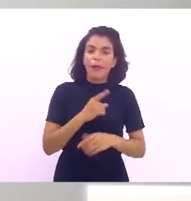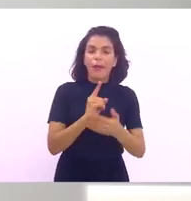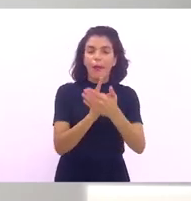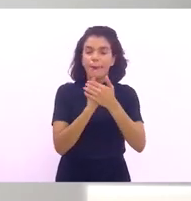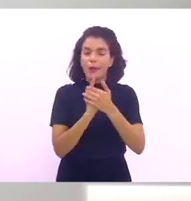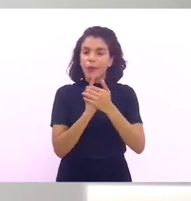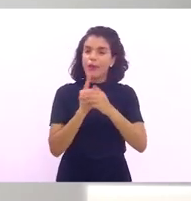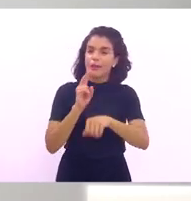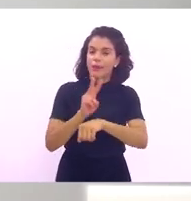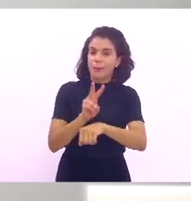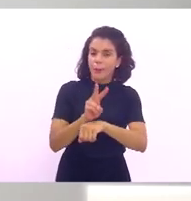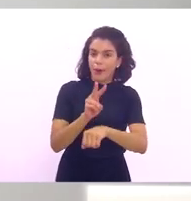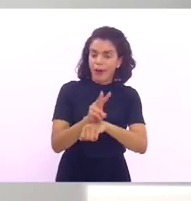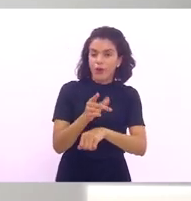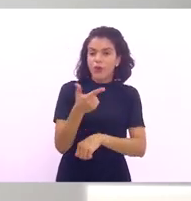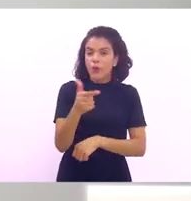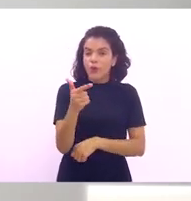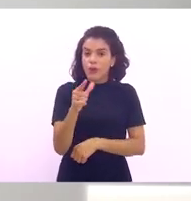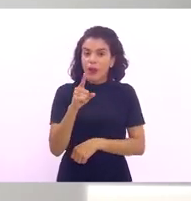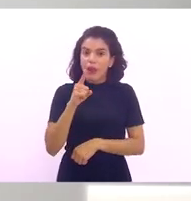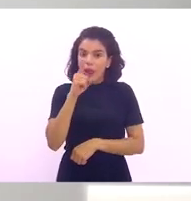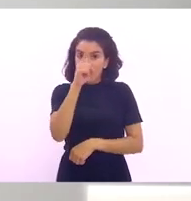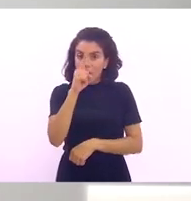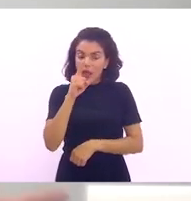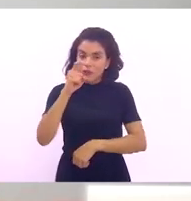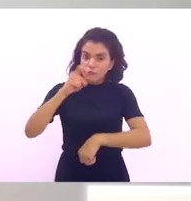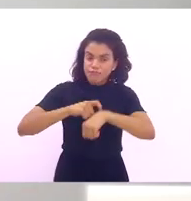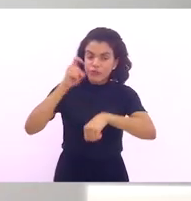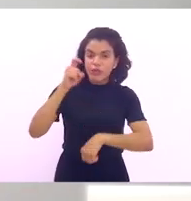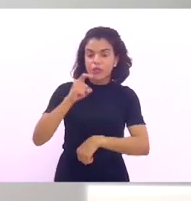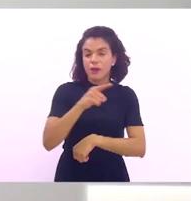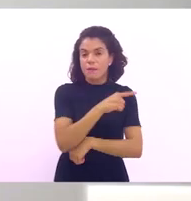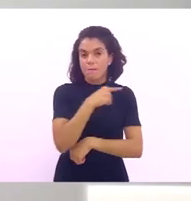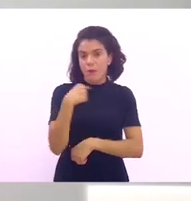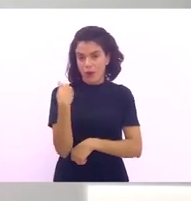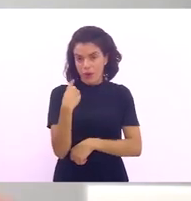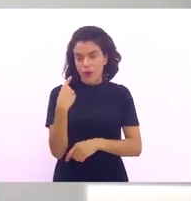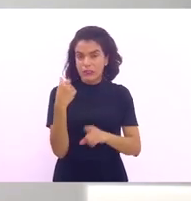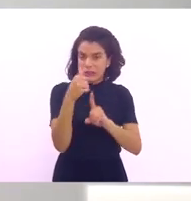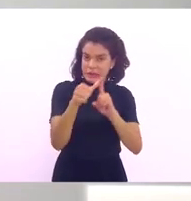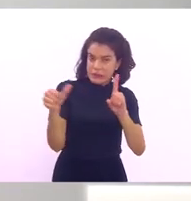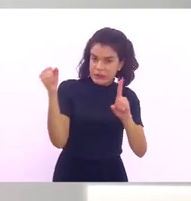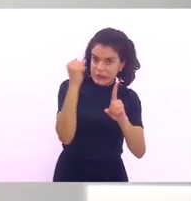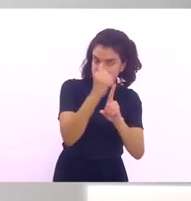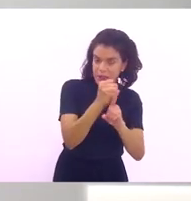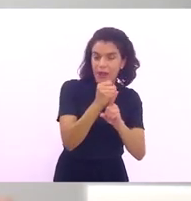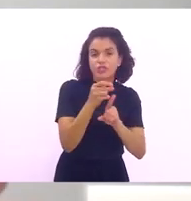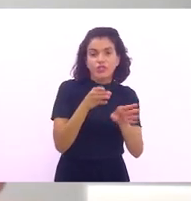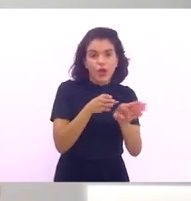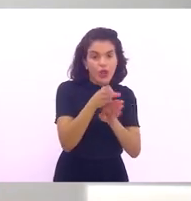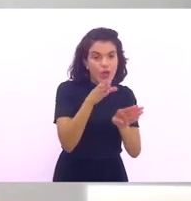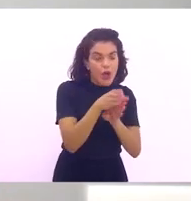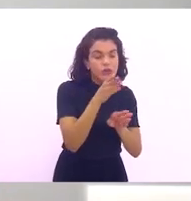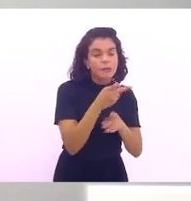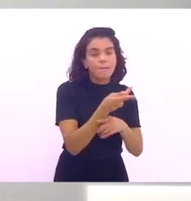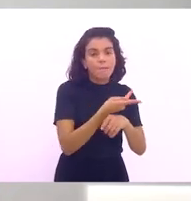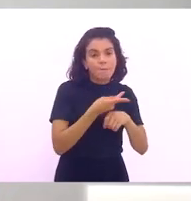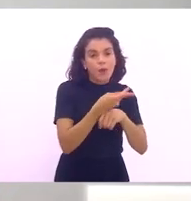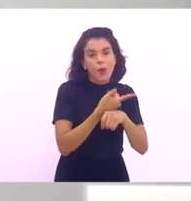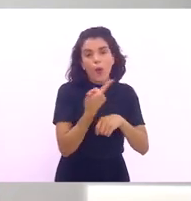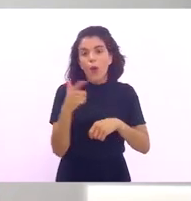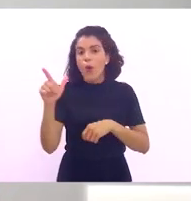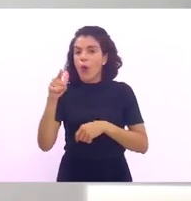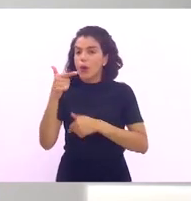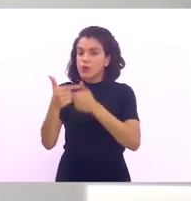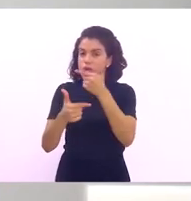temporário quando não há risco iminente de morte né Caso haja esse risco a gente orienta que procure em outros serviços do estado